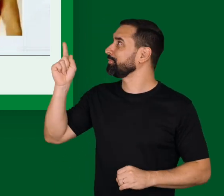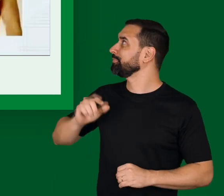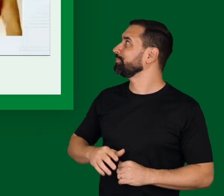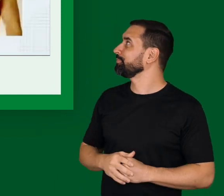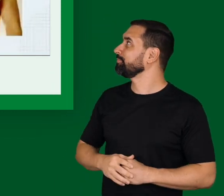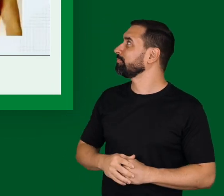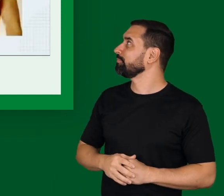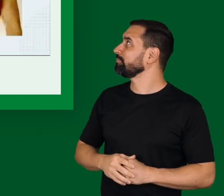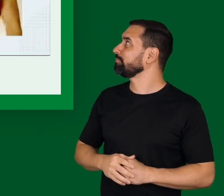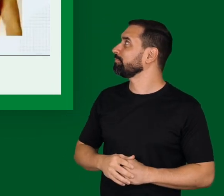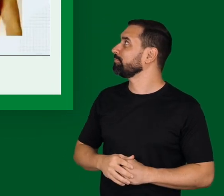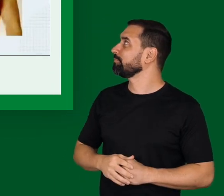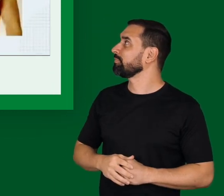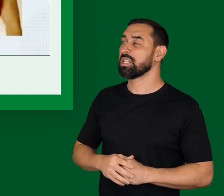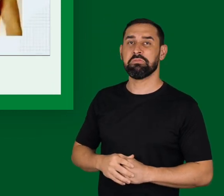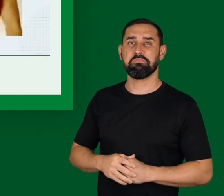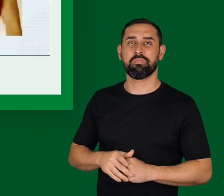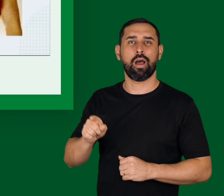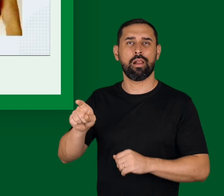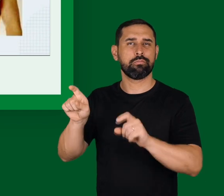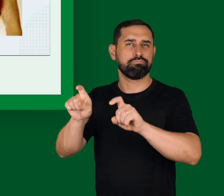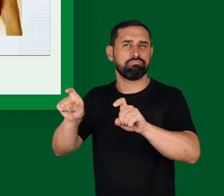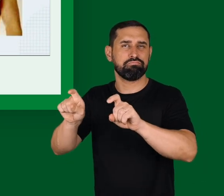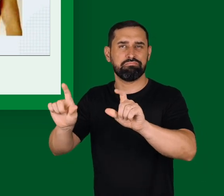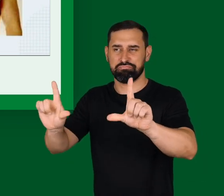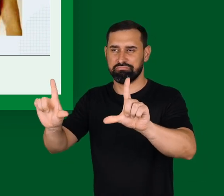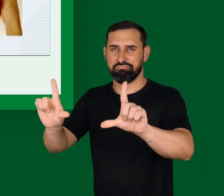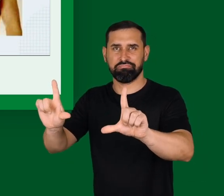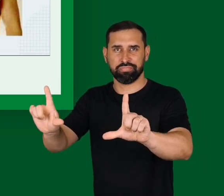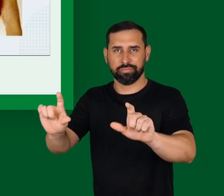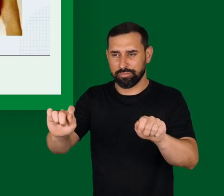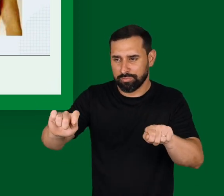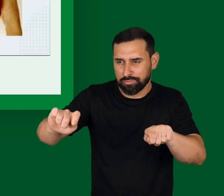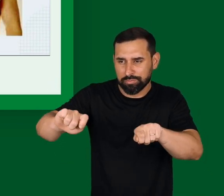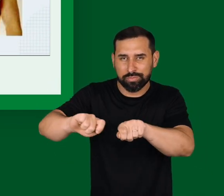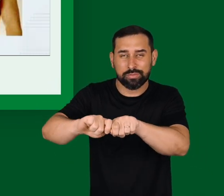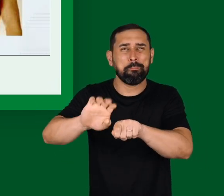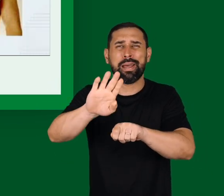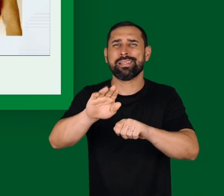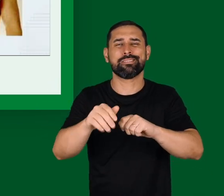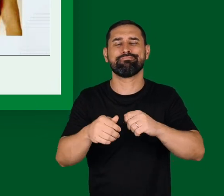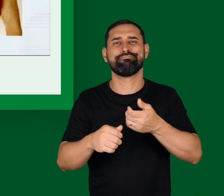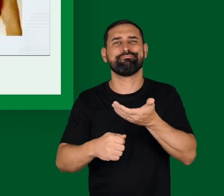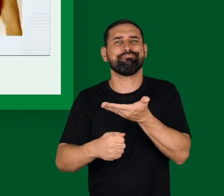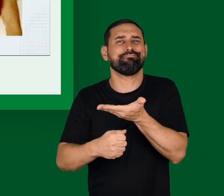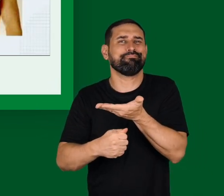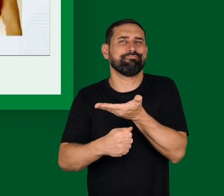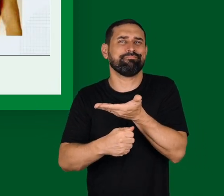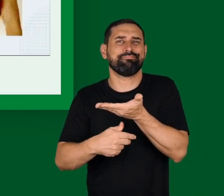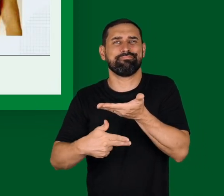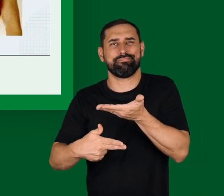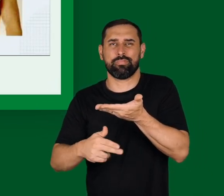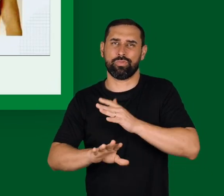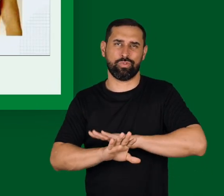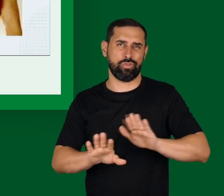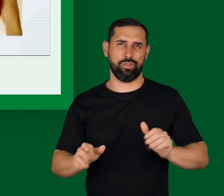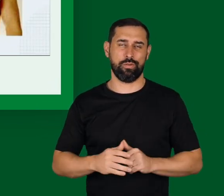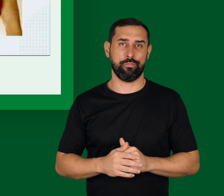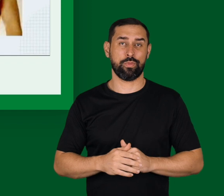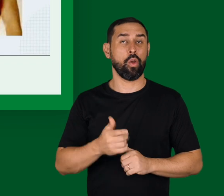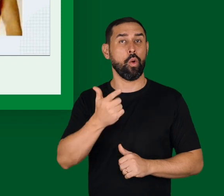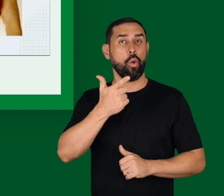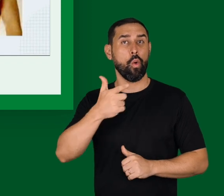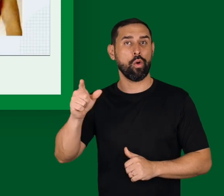que é o capnógrafo, que vai estar ligado no monitor, isso aí a gente só vai usar mesmo, né, nas unidades avançadas, né, e o simples